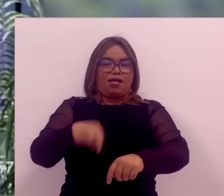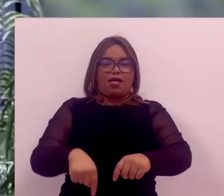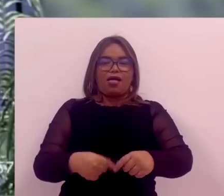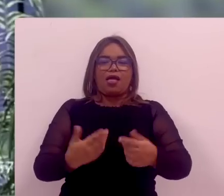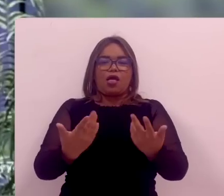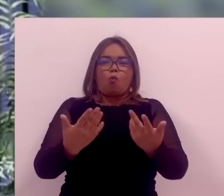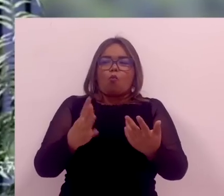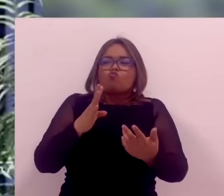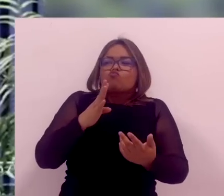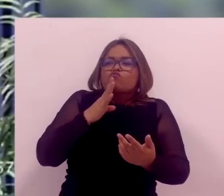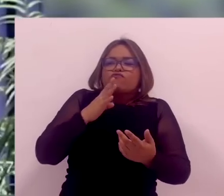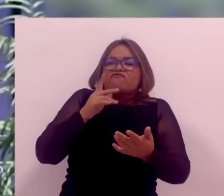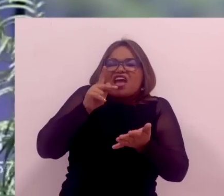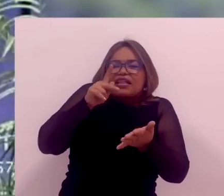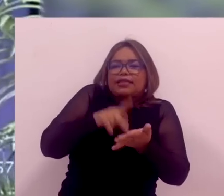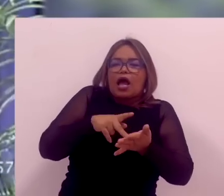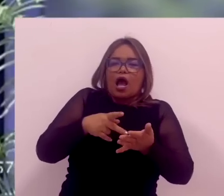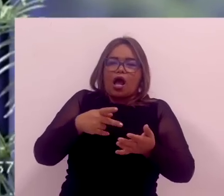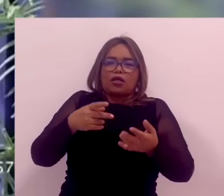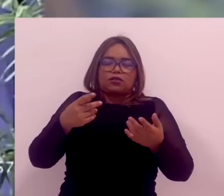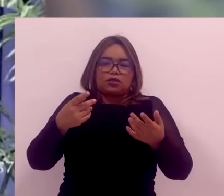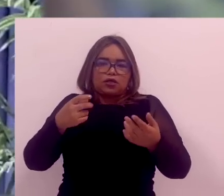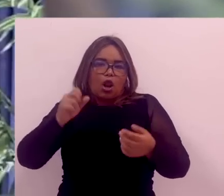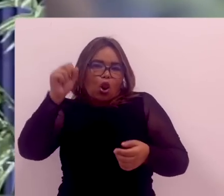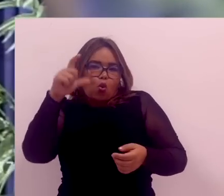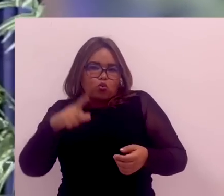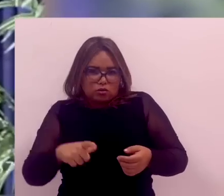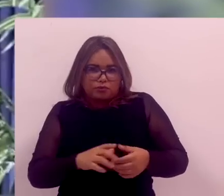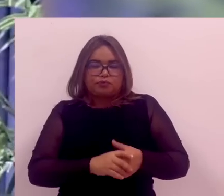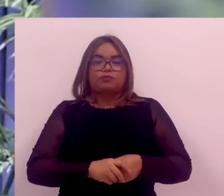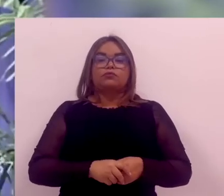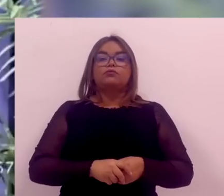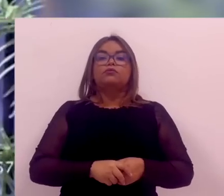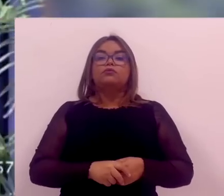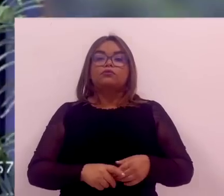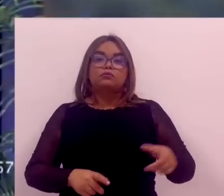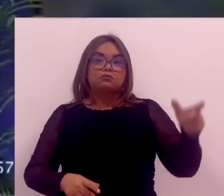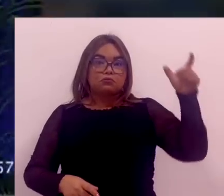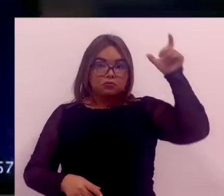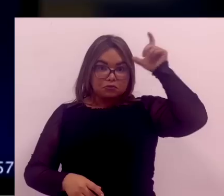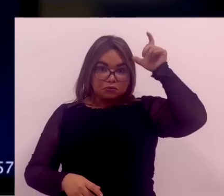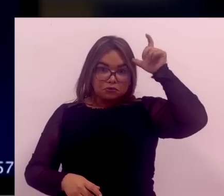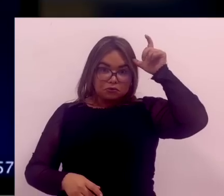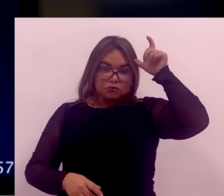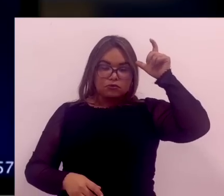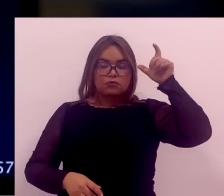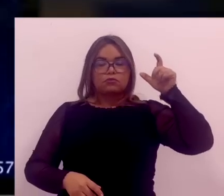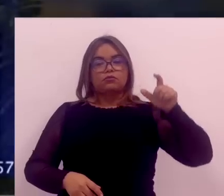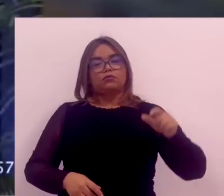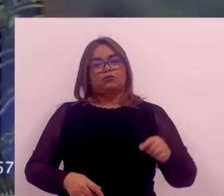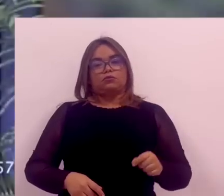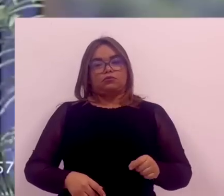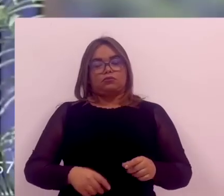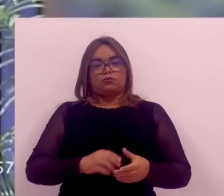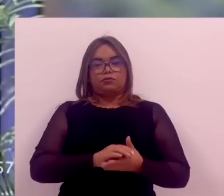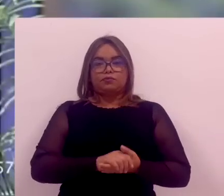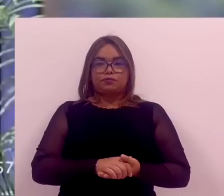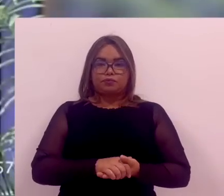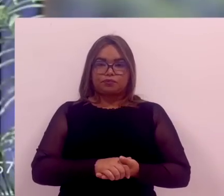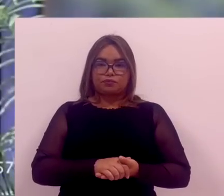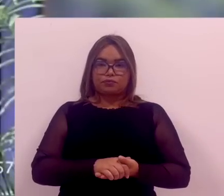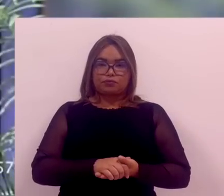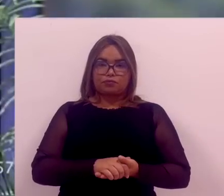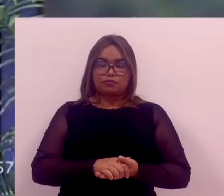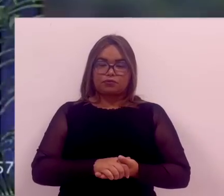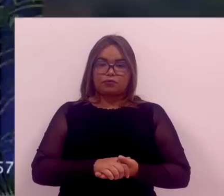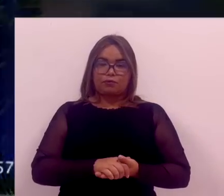cor da pele. Tem que ver com iluminação. E à medida que continuamos, eu vou mostrar para vocês uma coisa interessante. Jeová, mesmo o interno